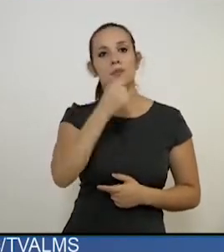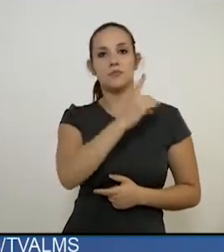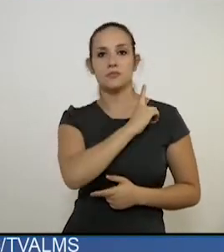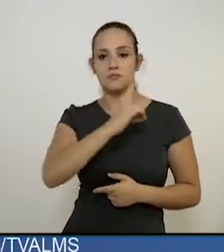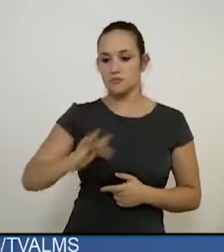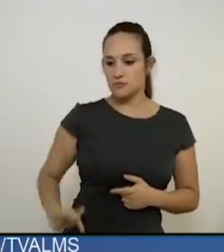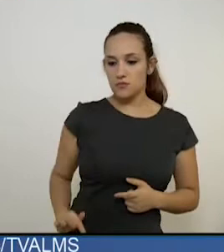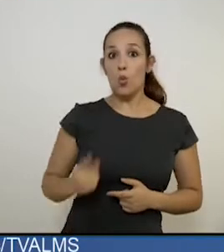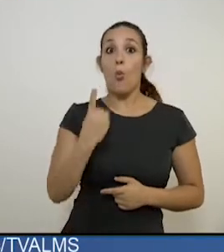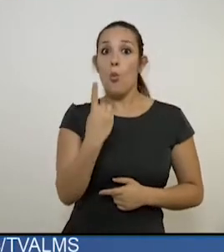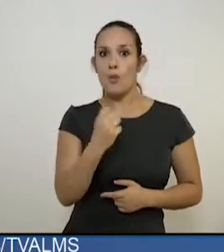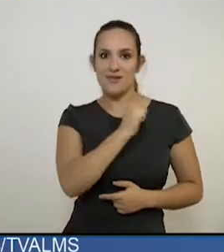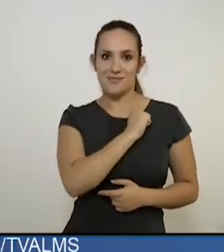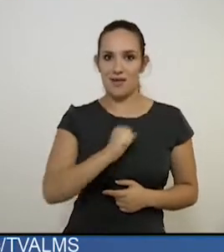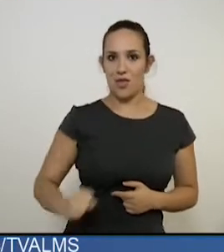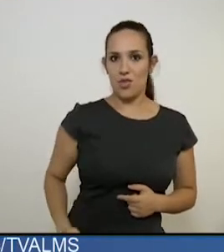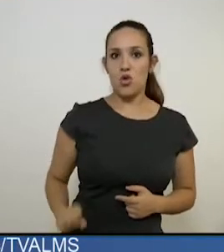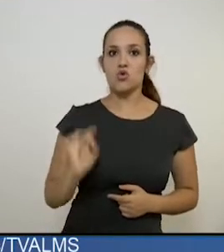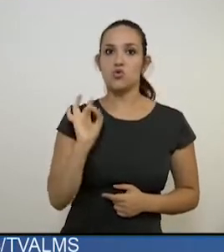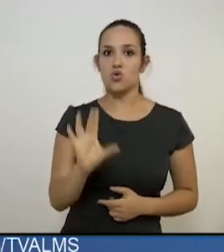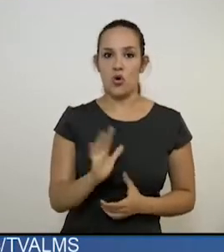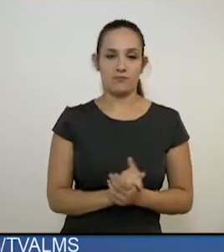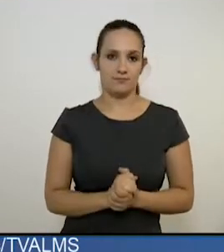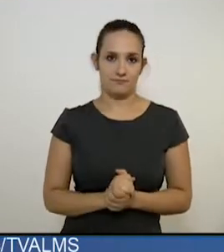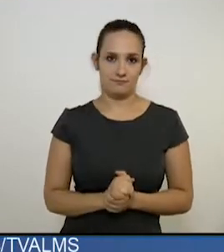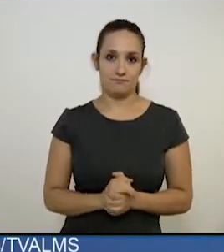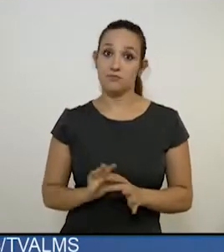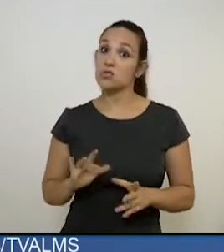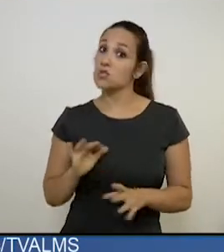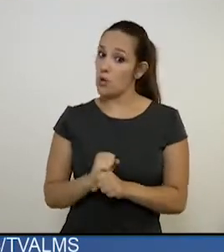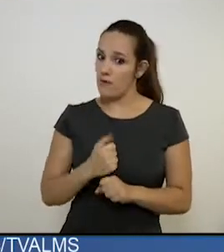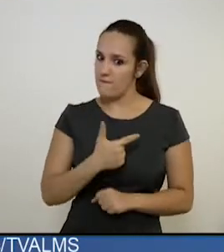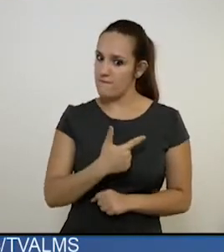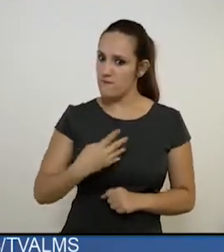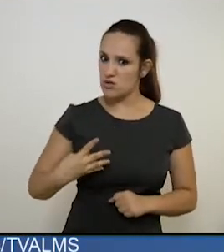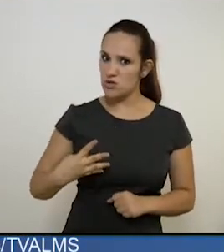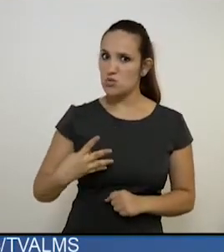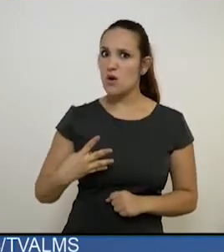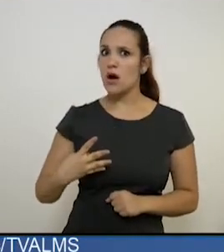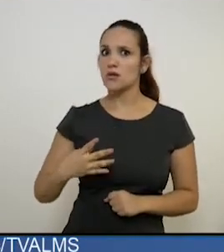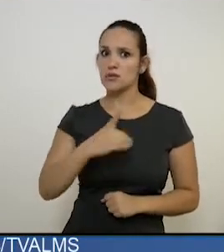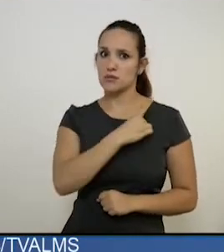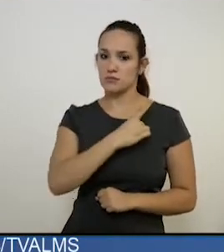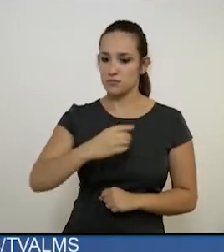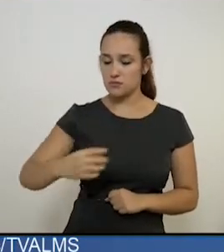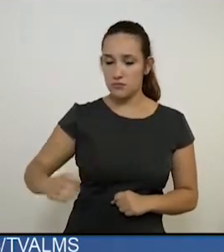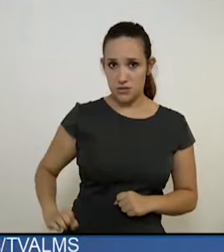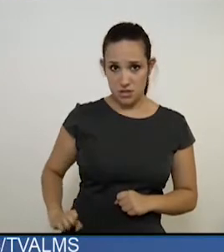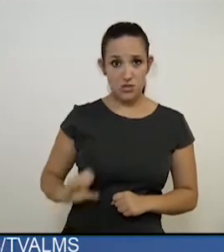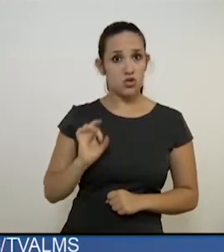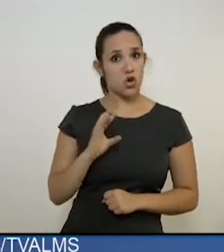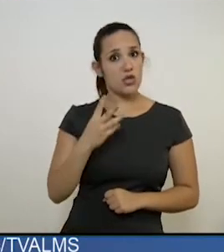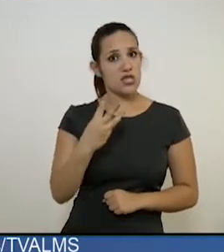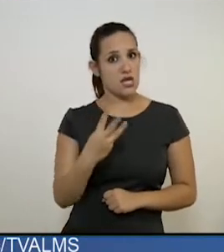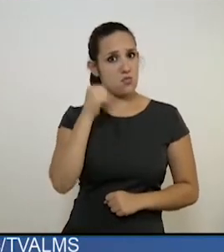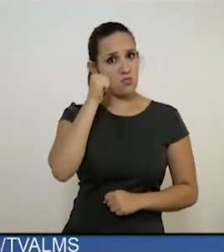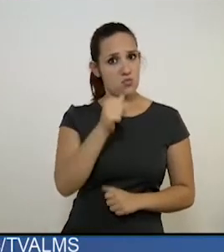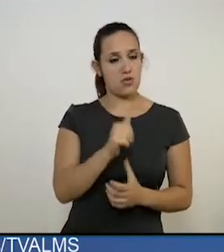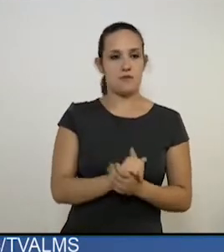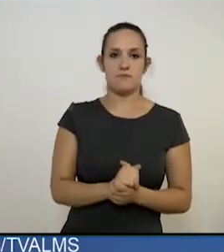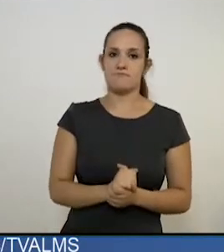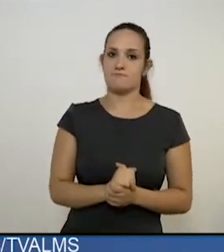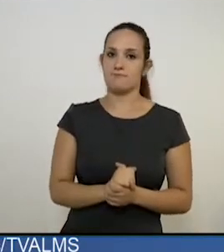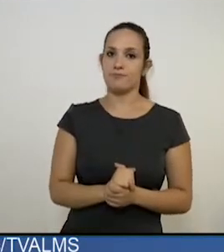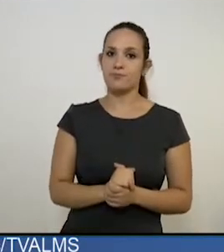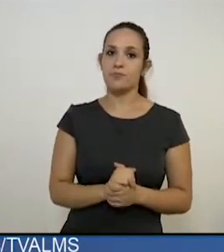senadora. Dentre os 24 parlamentares estaduais, apenas 3 deputadas. Na Câmara Municipal de